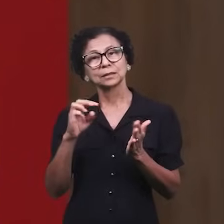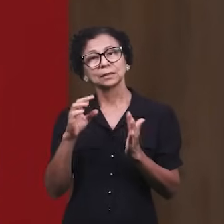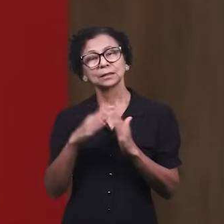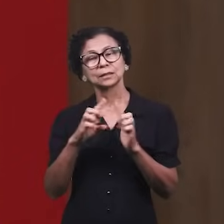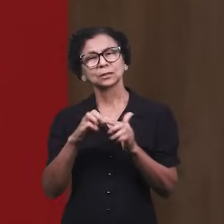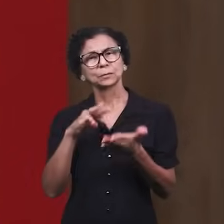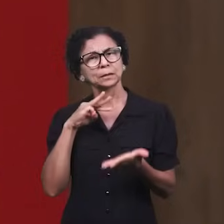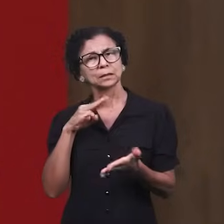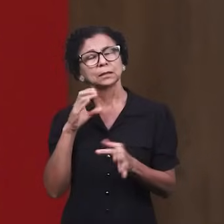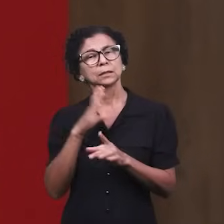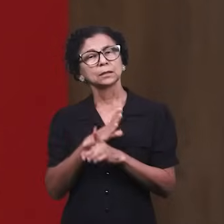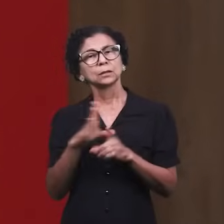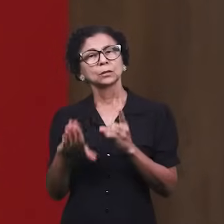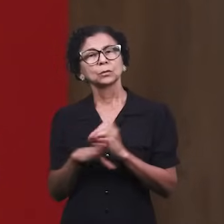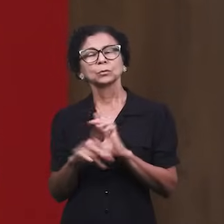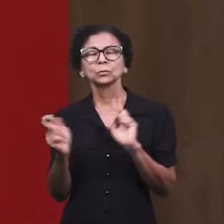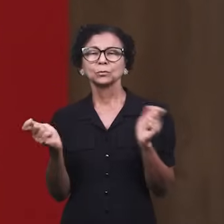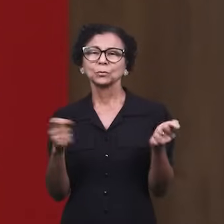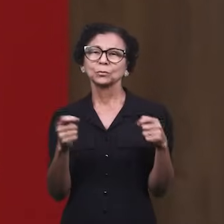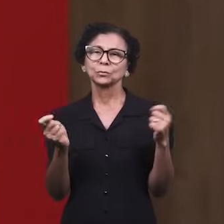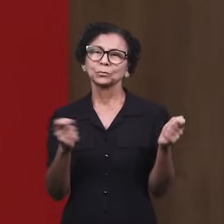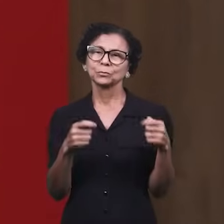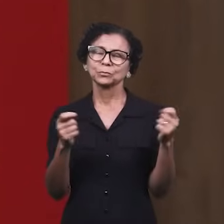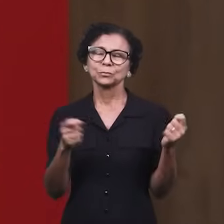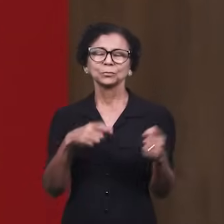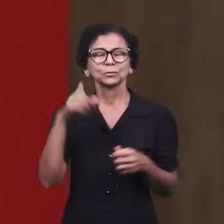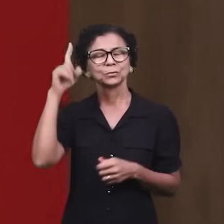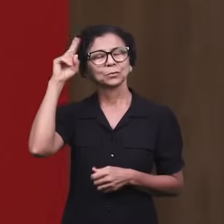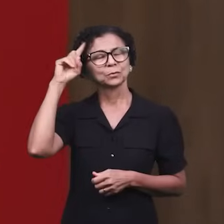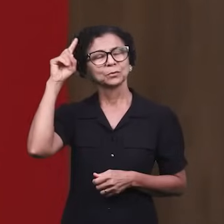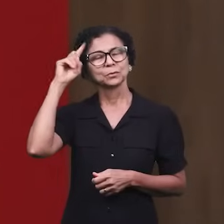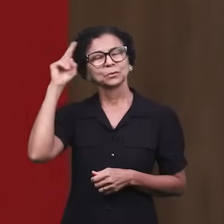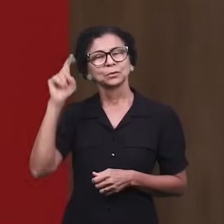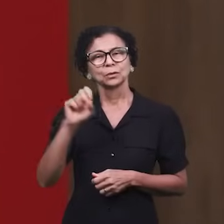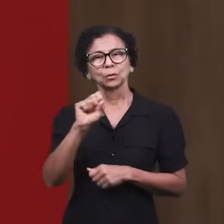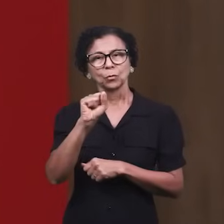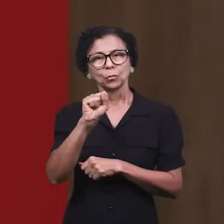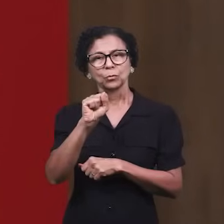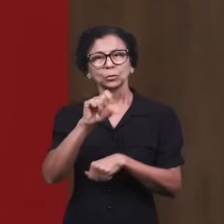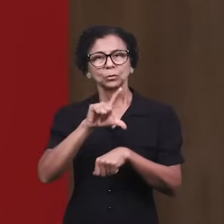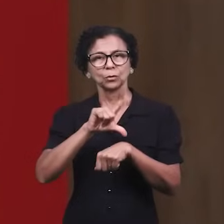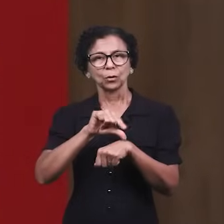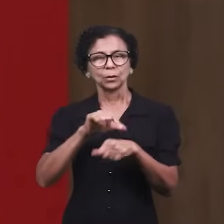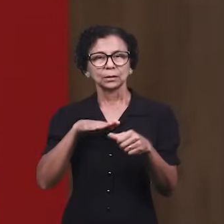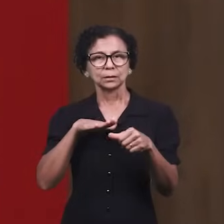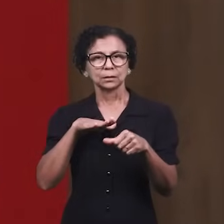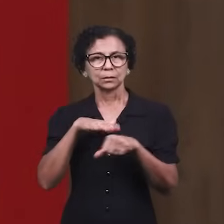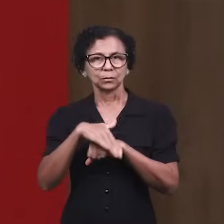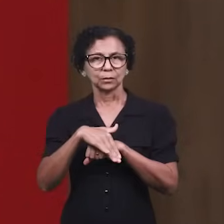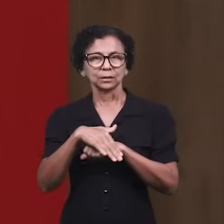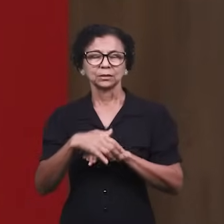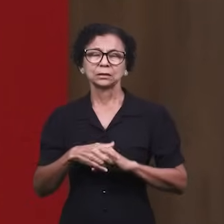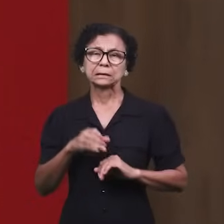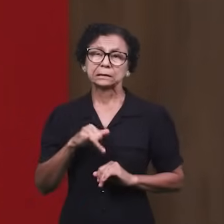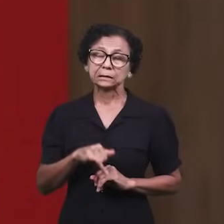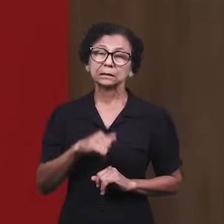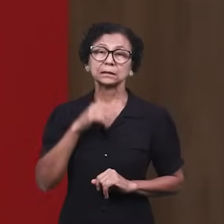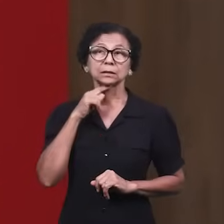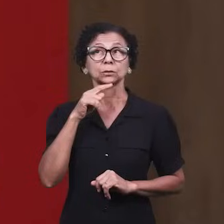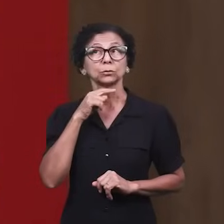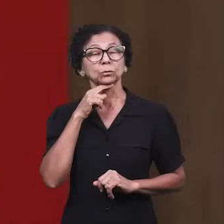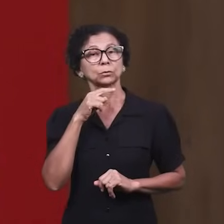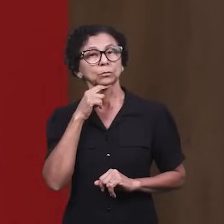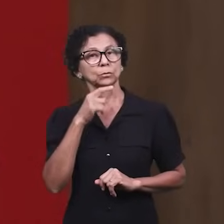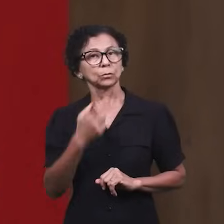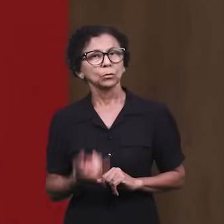Temos cultos diários, todos os dias, às 20 horas, cultos inéditos. E caso você tenha alguma dúvida